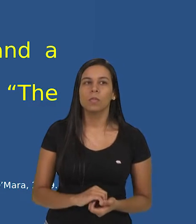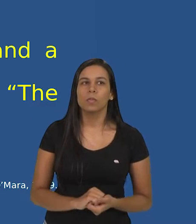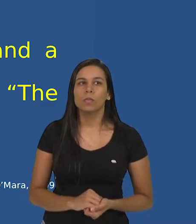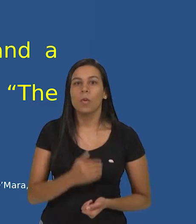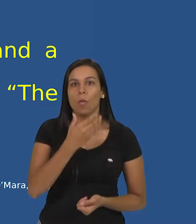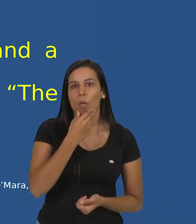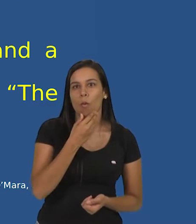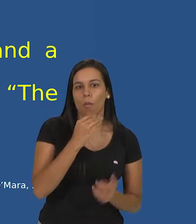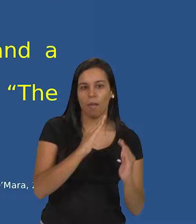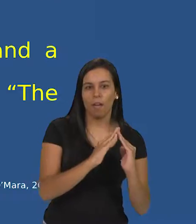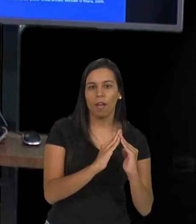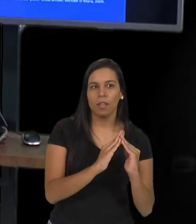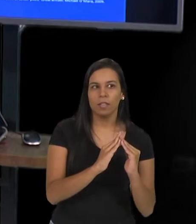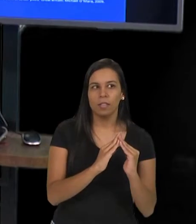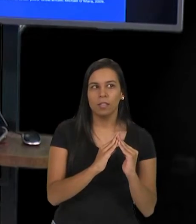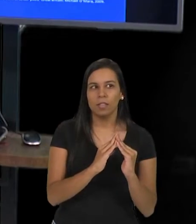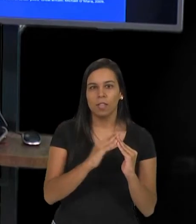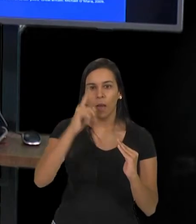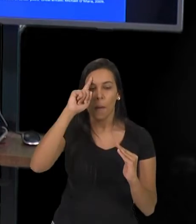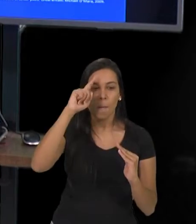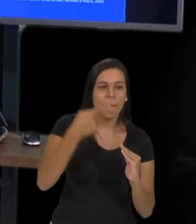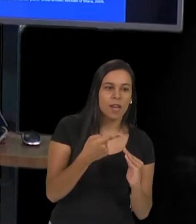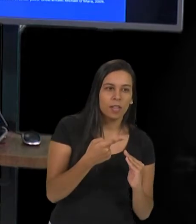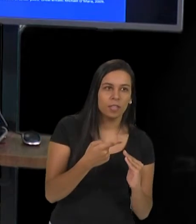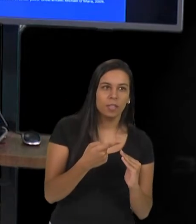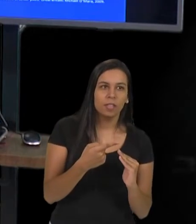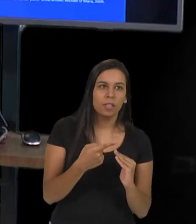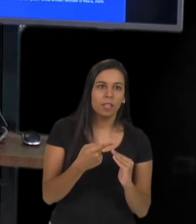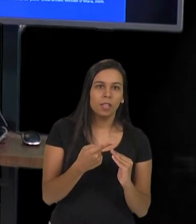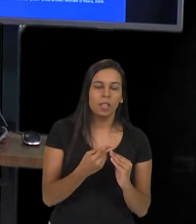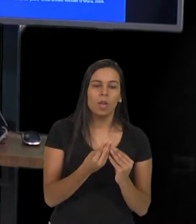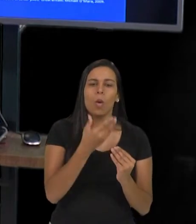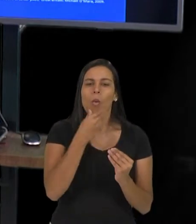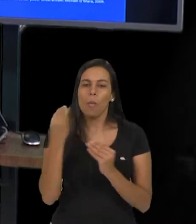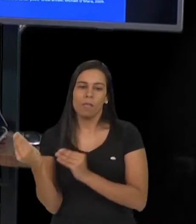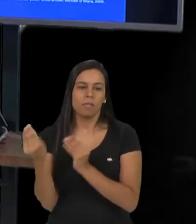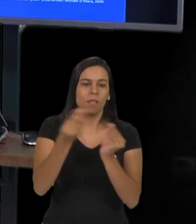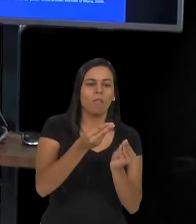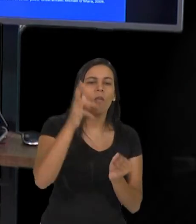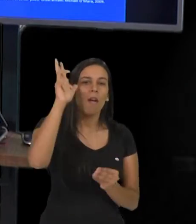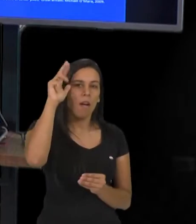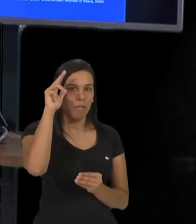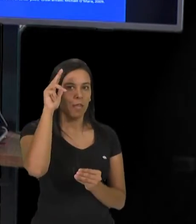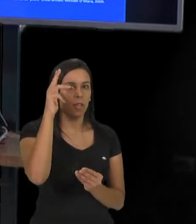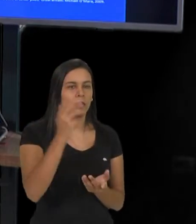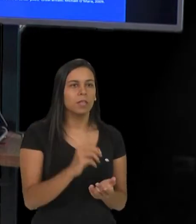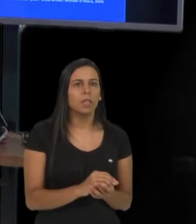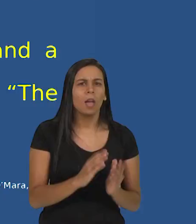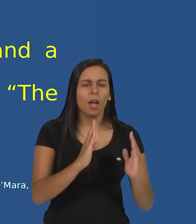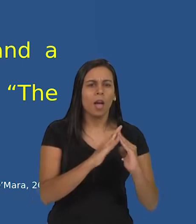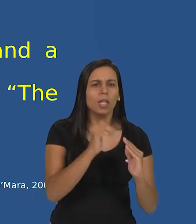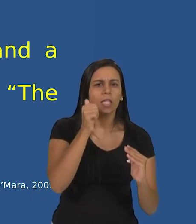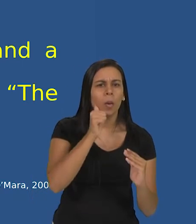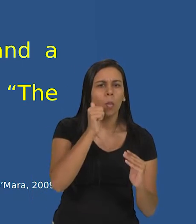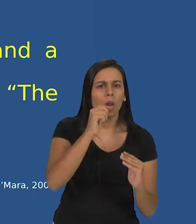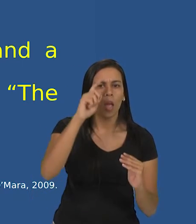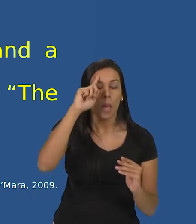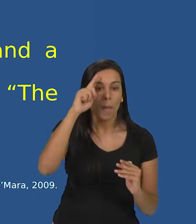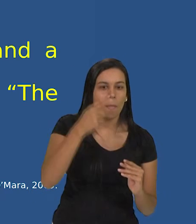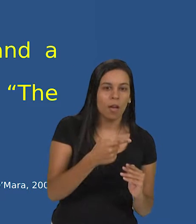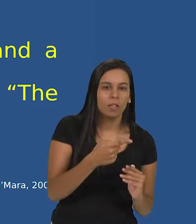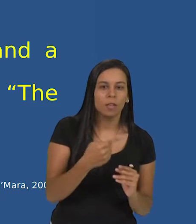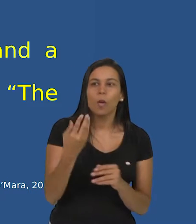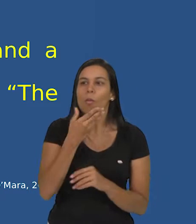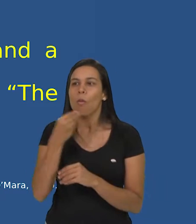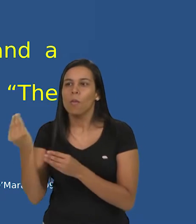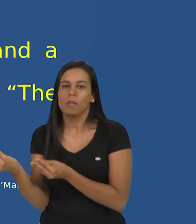o patrão, quem mandava na casa, ele dava um cavalo. Nas casas onde a mulher era quem mandava, o que é que ele dava?